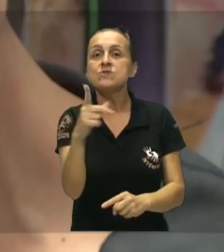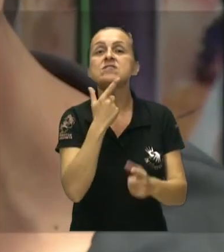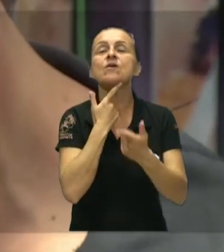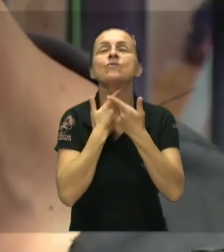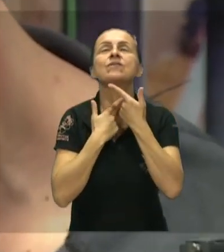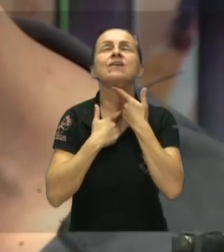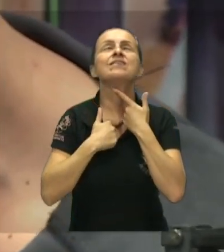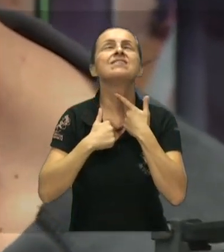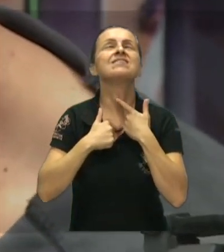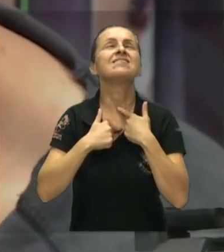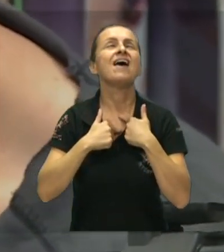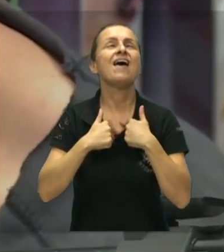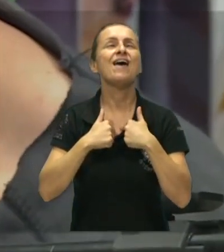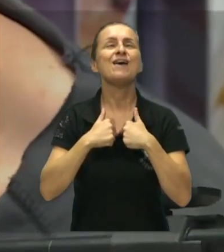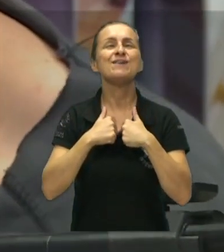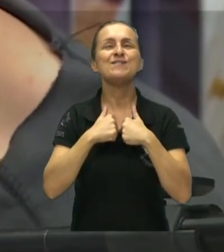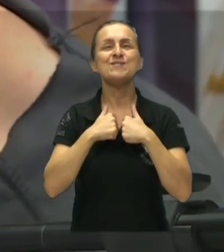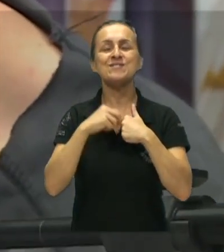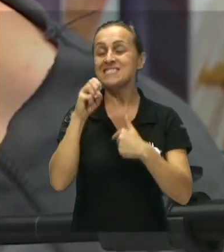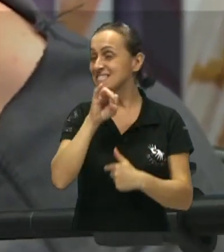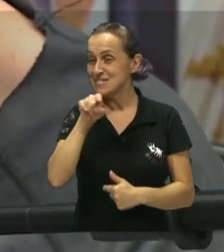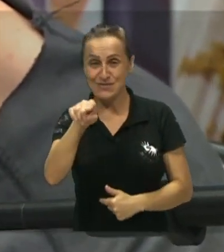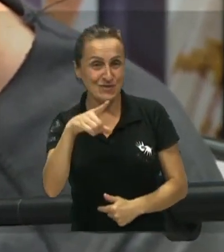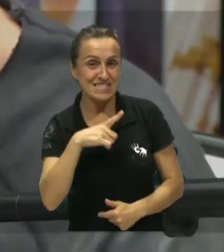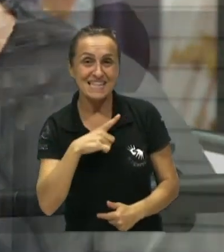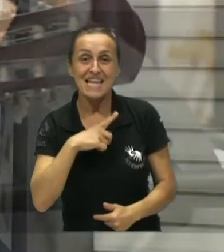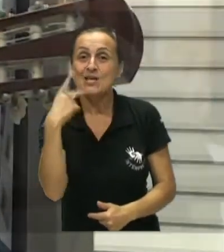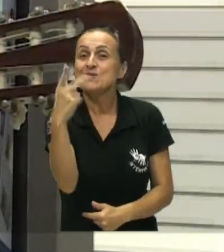seus amigos pra ver,